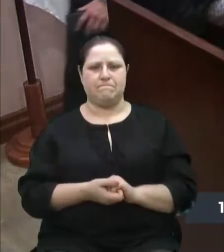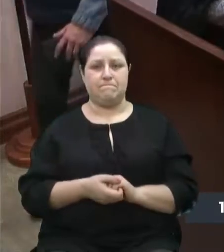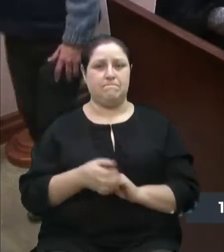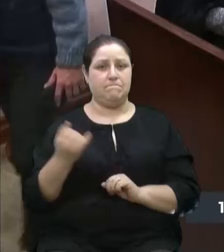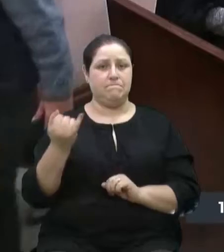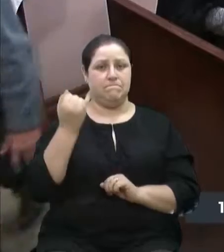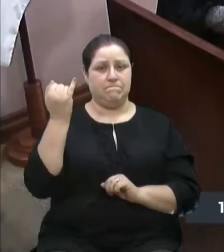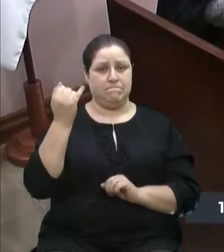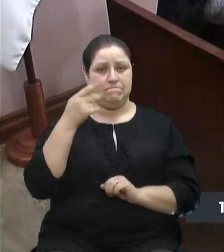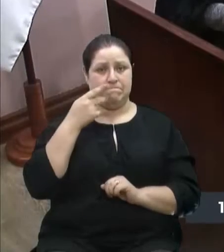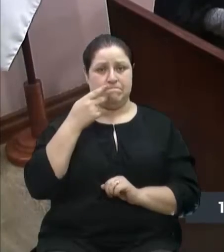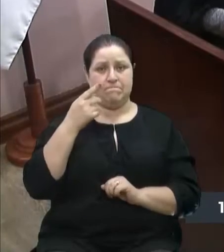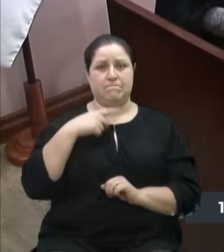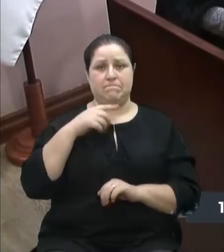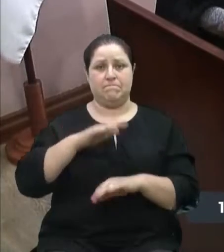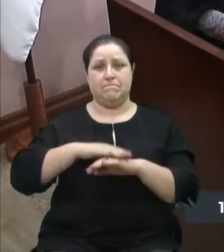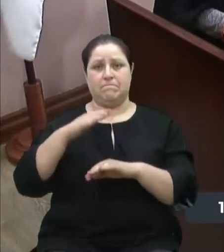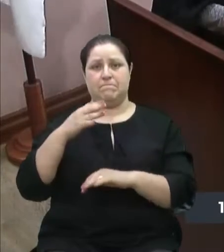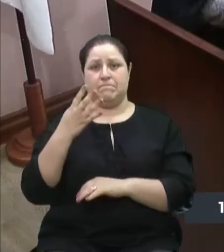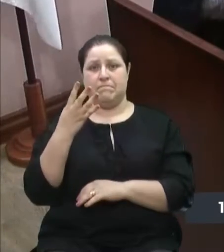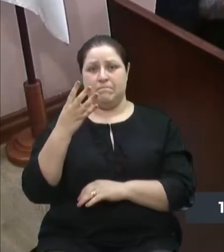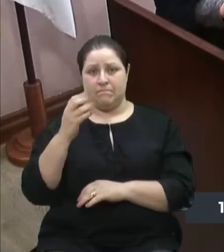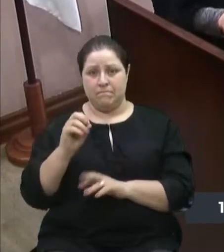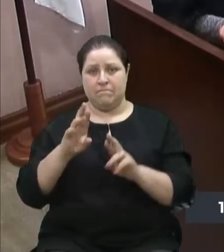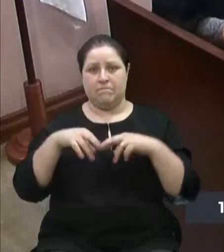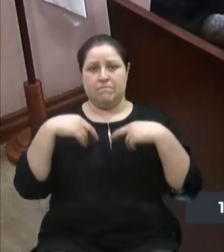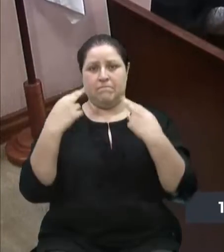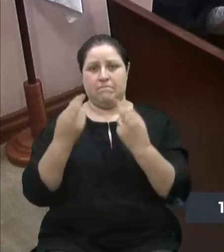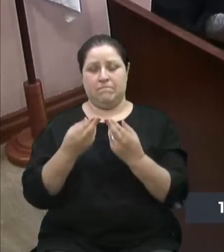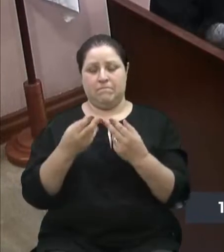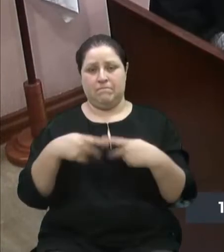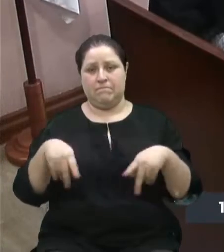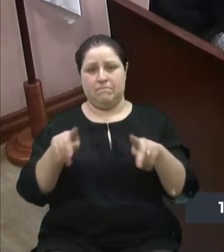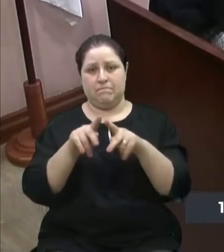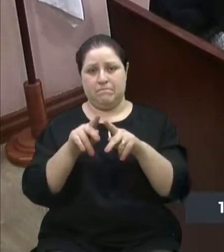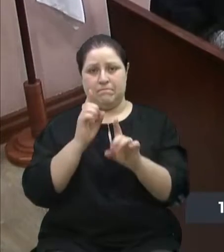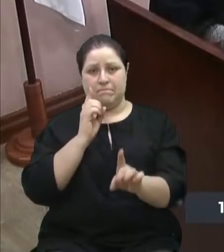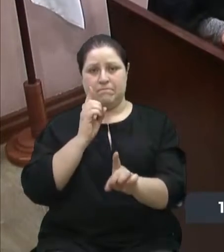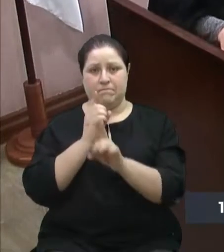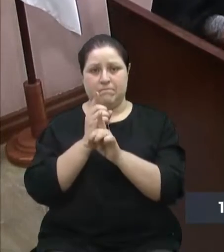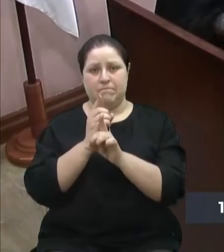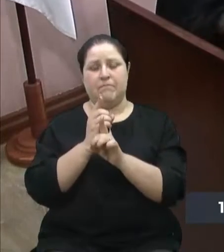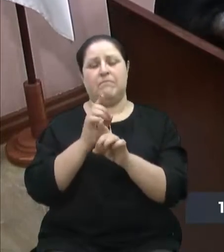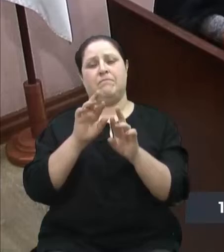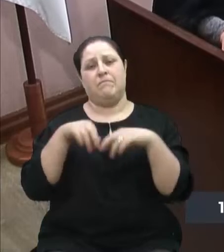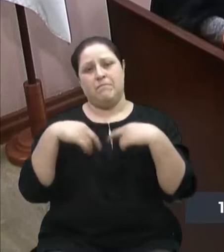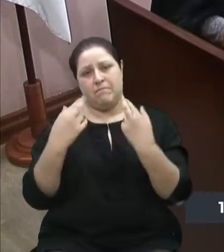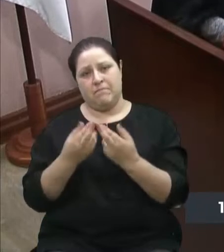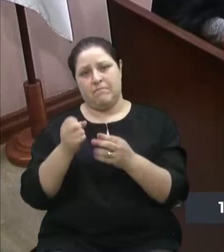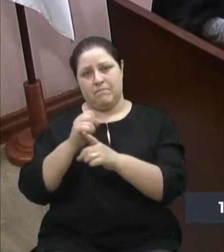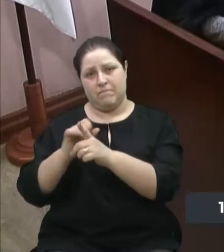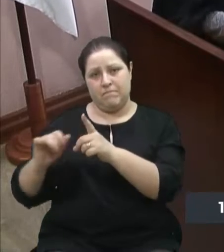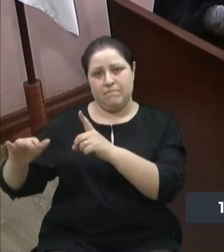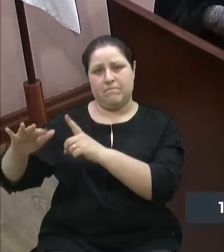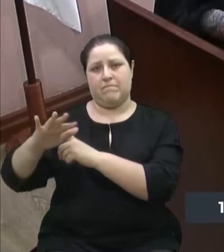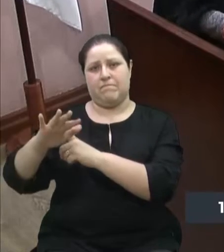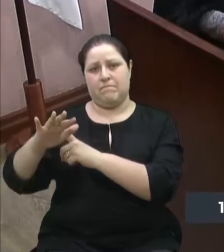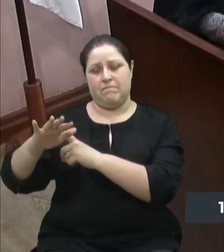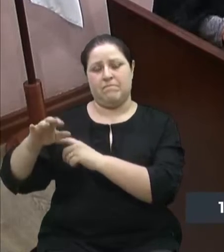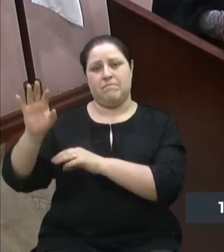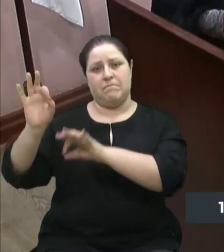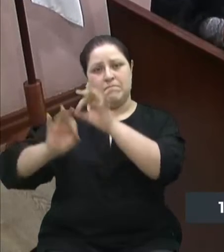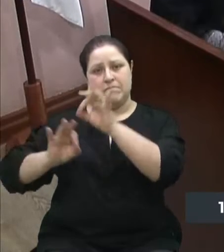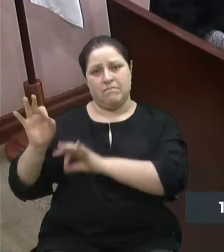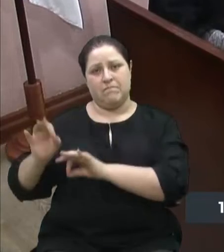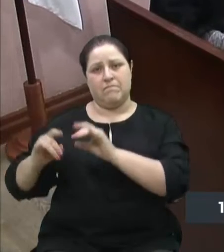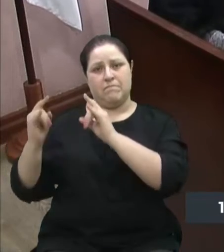teremos mais de 40 audiências públicas, reuniões, encontros, onde a sociedade civil, as